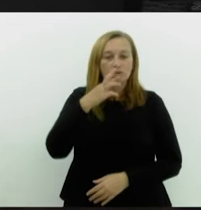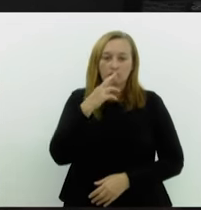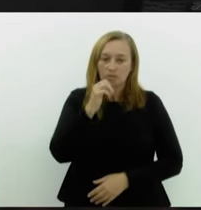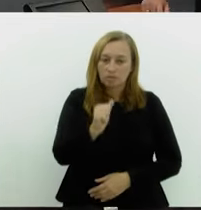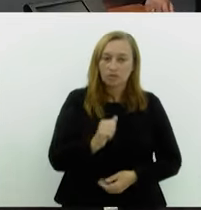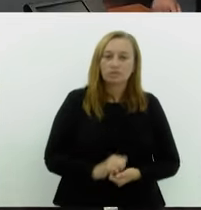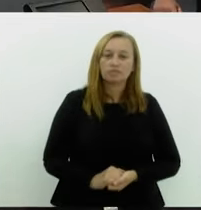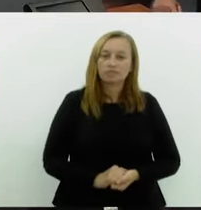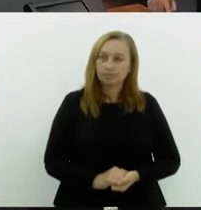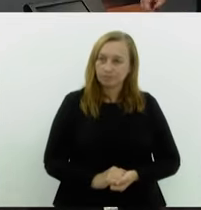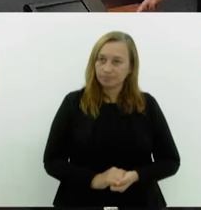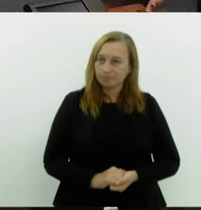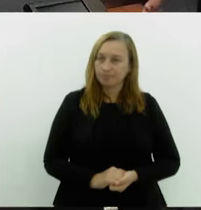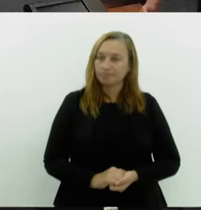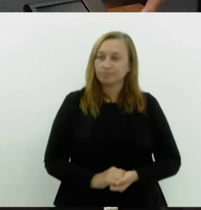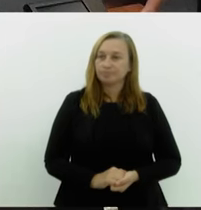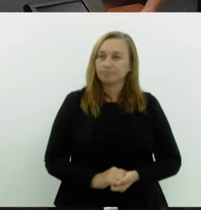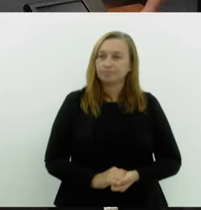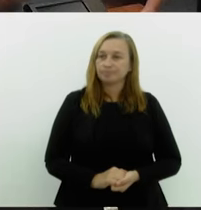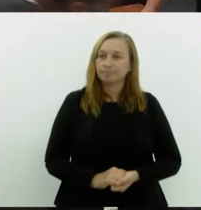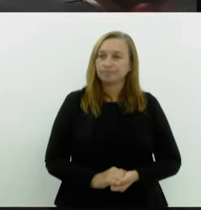Amorim.